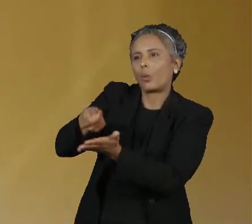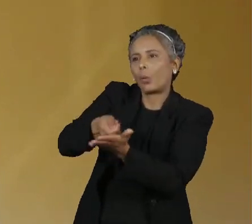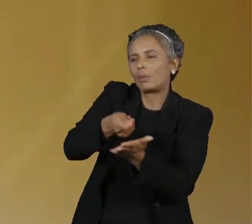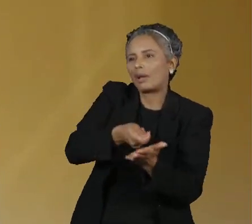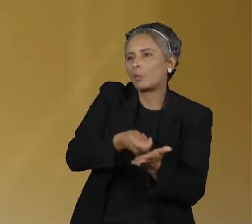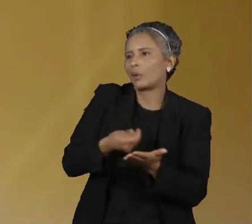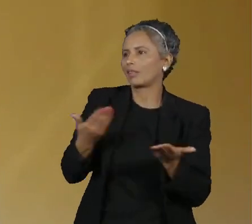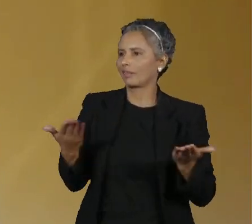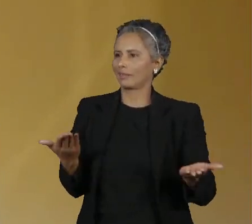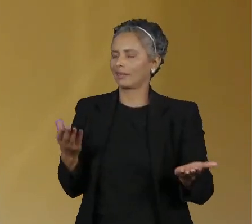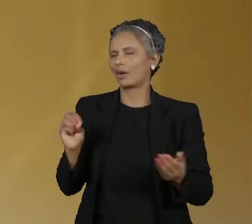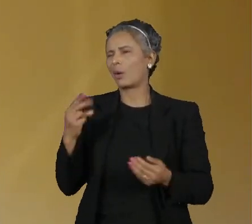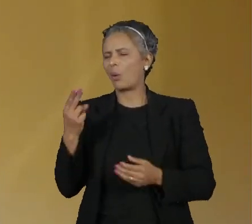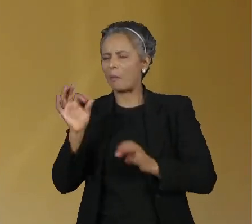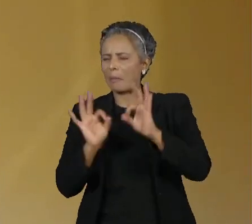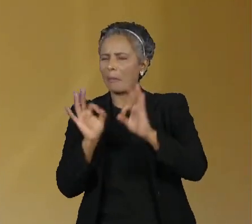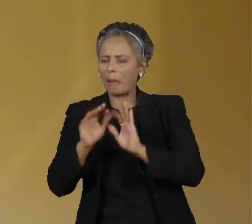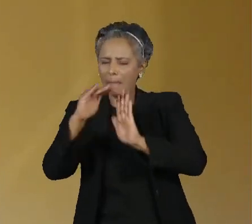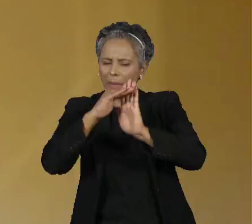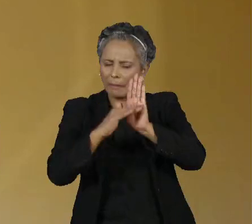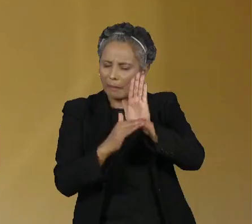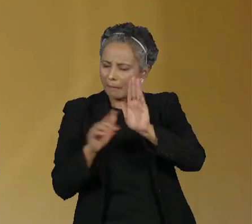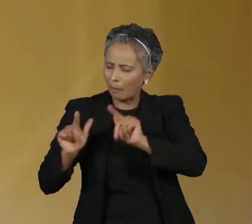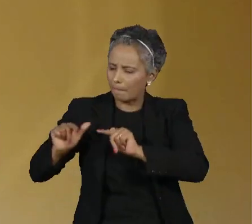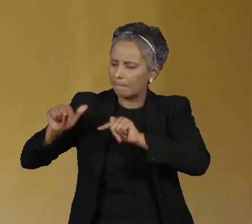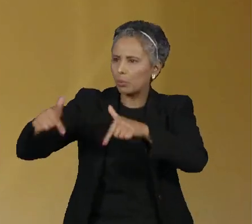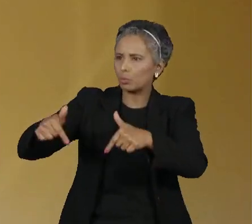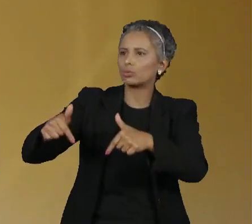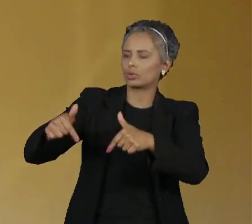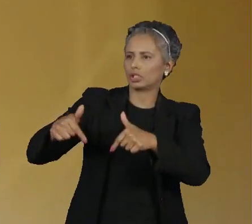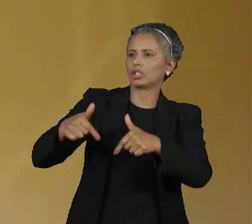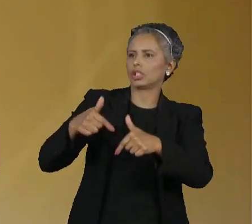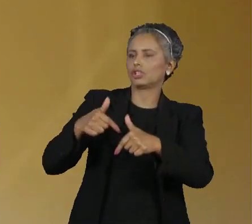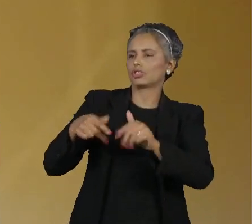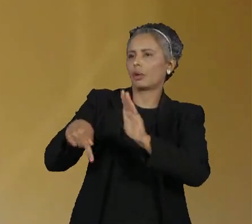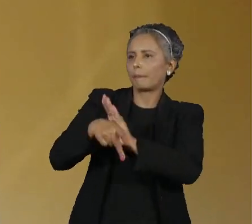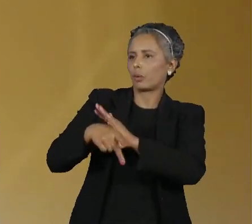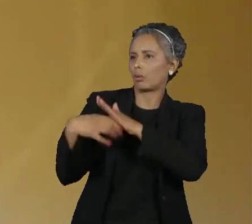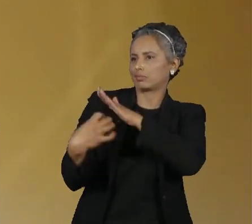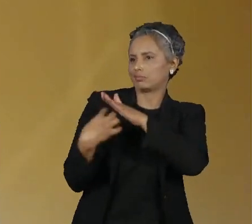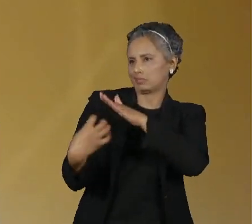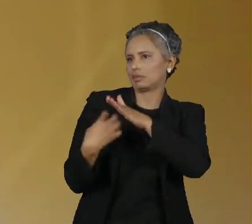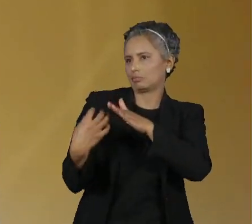de política mesmo das empresas para que isso diminua de uma maneira